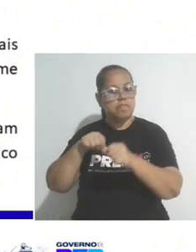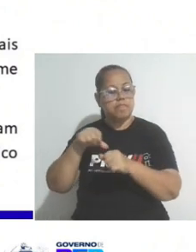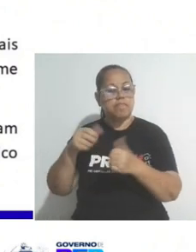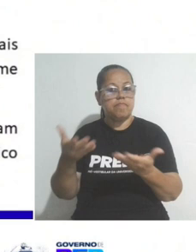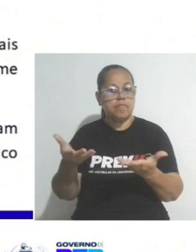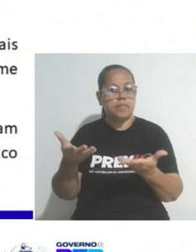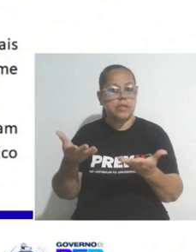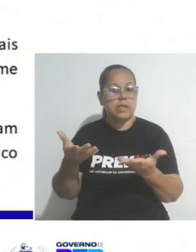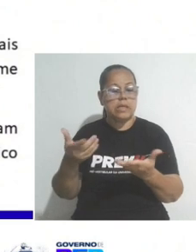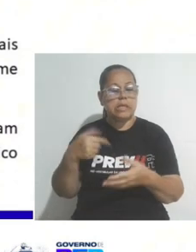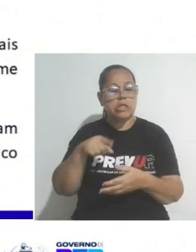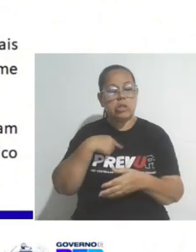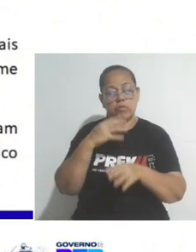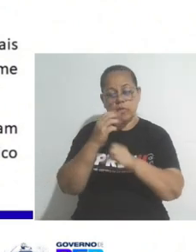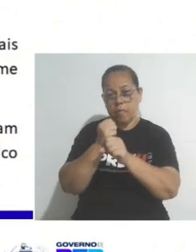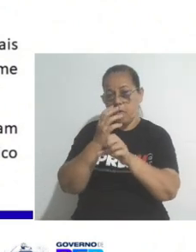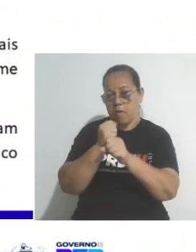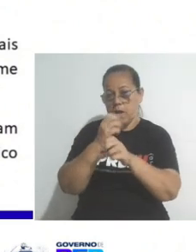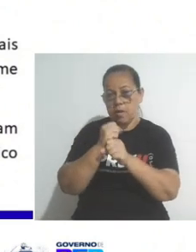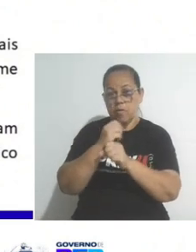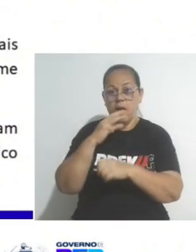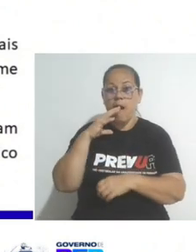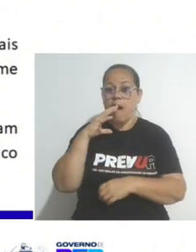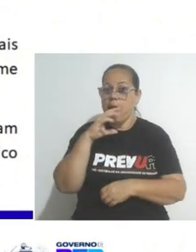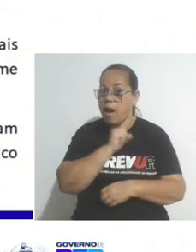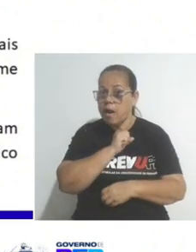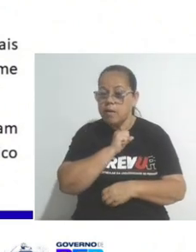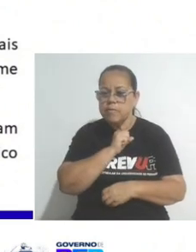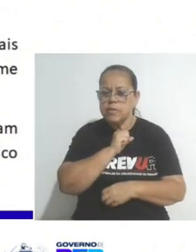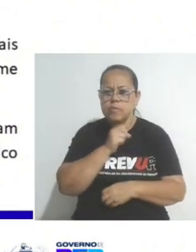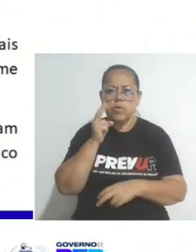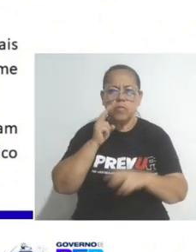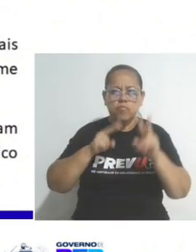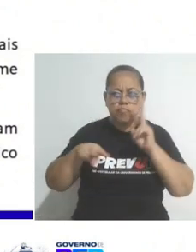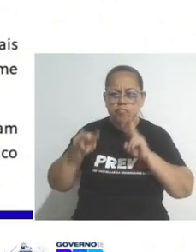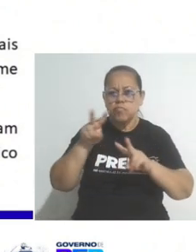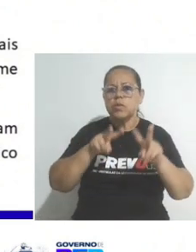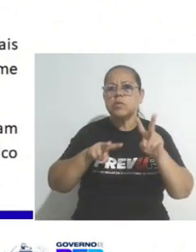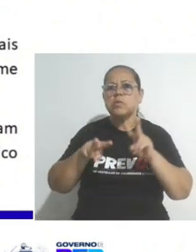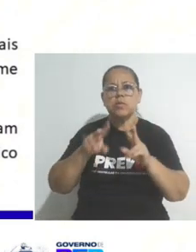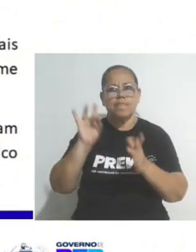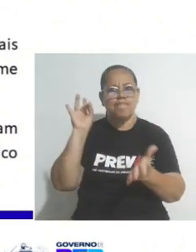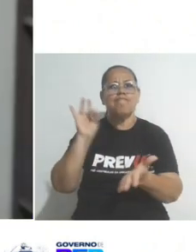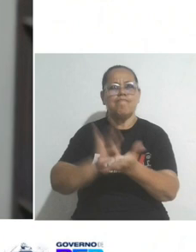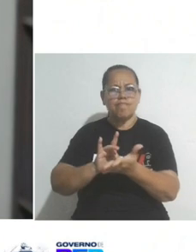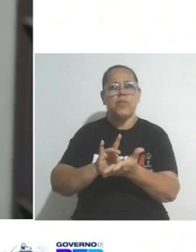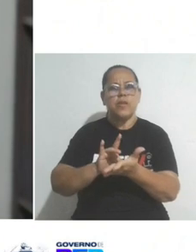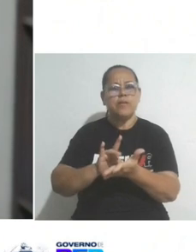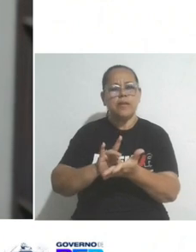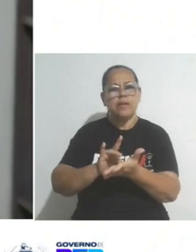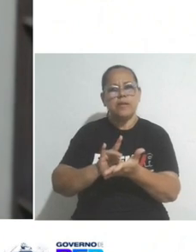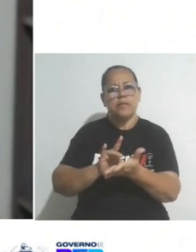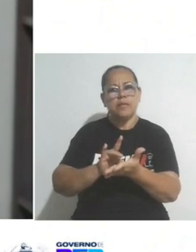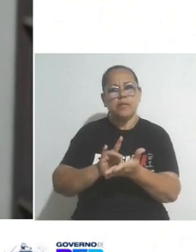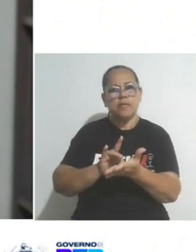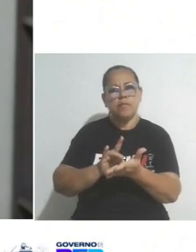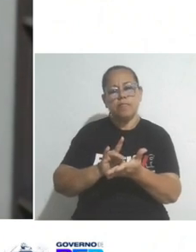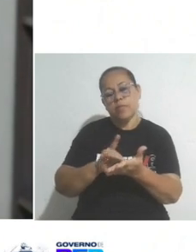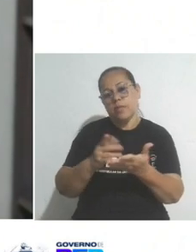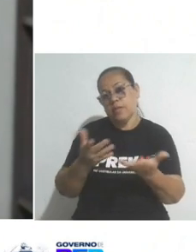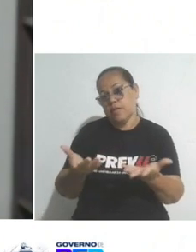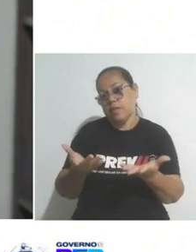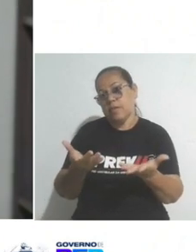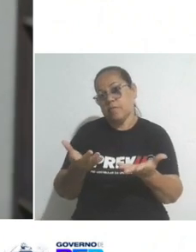e se a gente fizer um cálculo rápido a gente vê que a informação é verdadeira a gente vendo que essa informação é